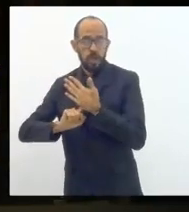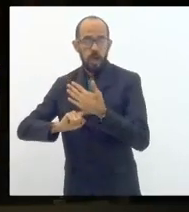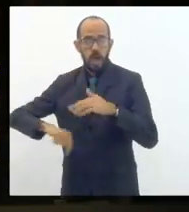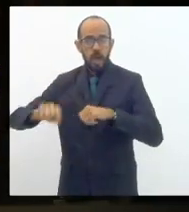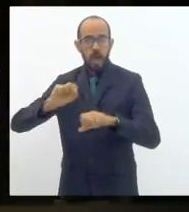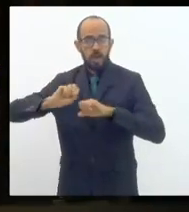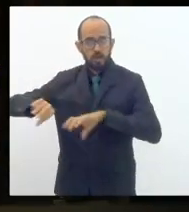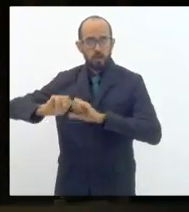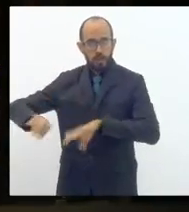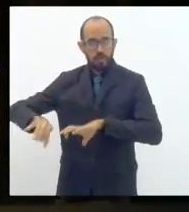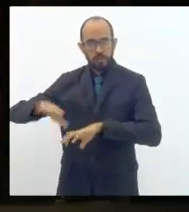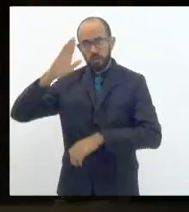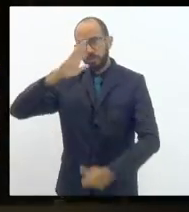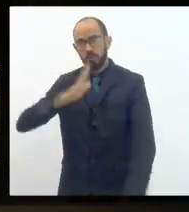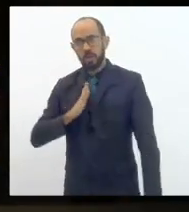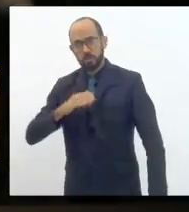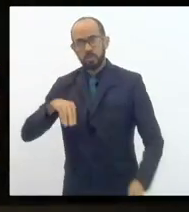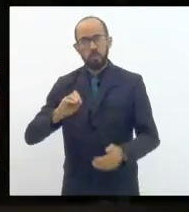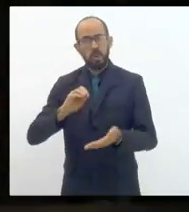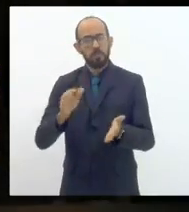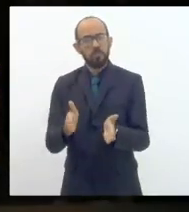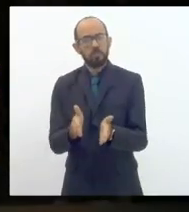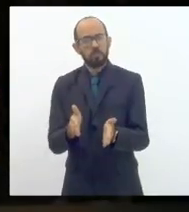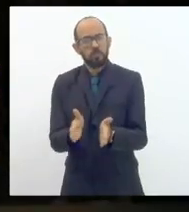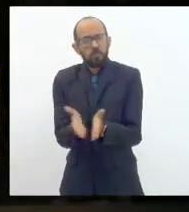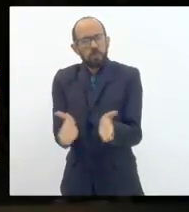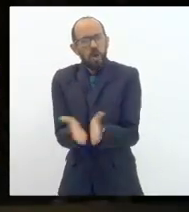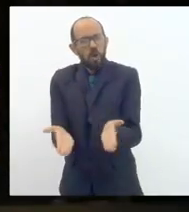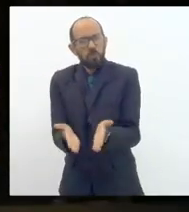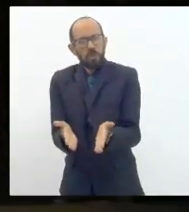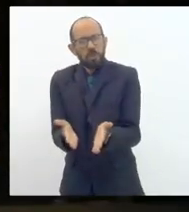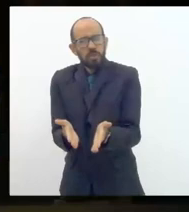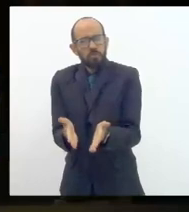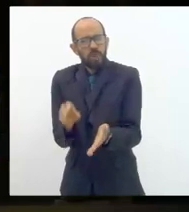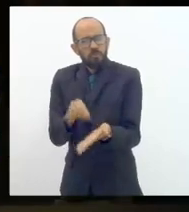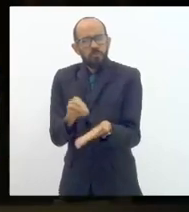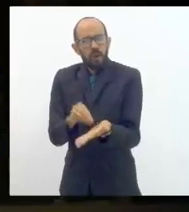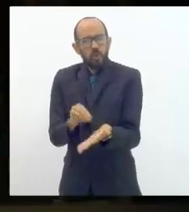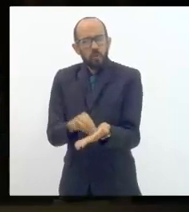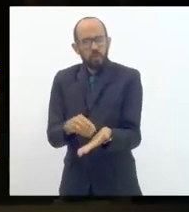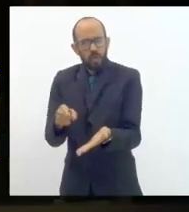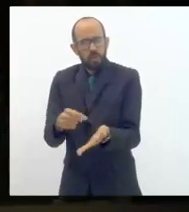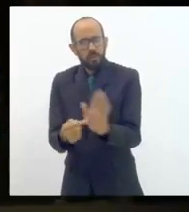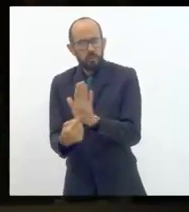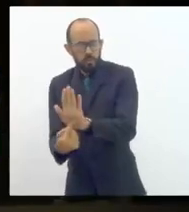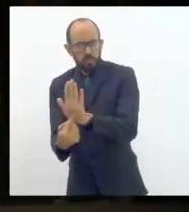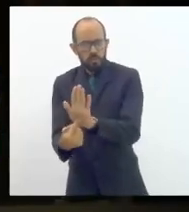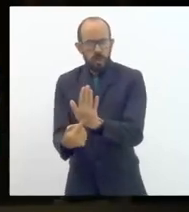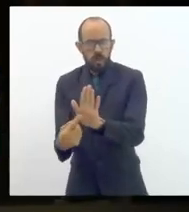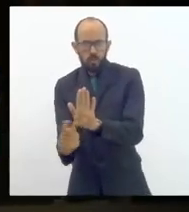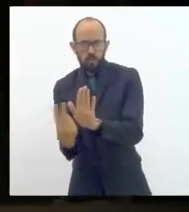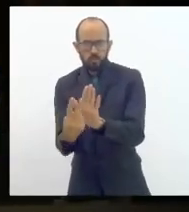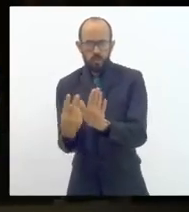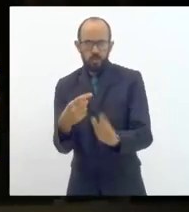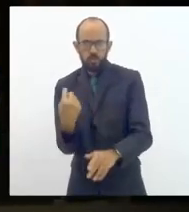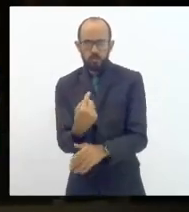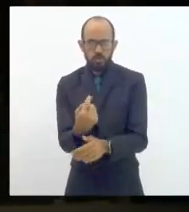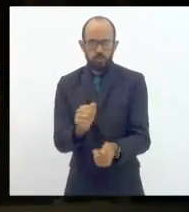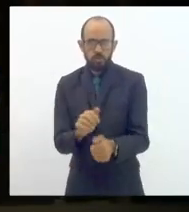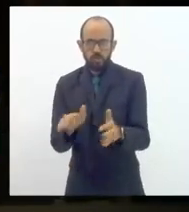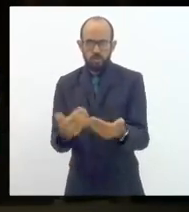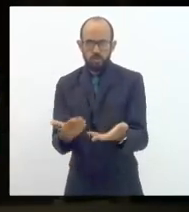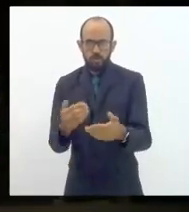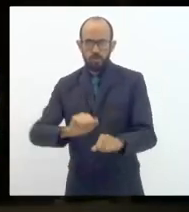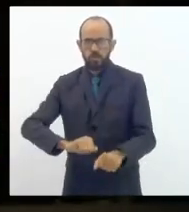Brasil é muito carente nessa área, na área de realmente mostrar que nós temos um devido valor.